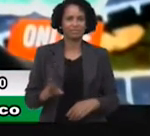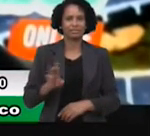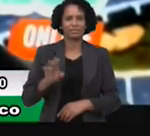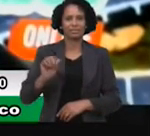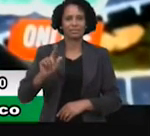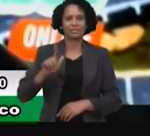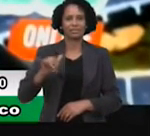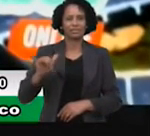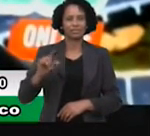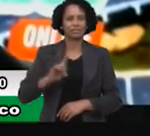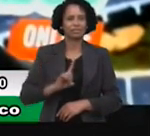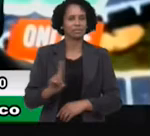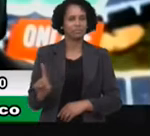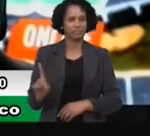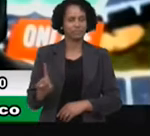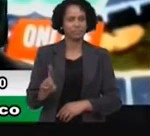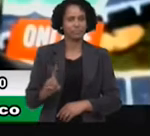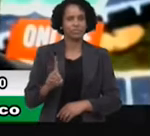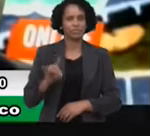Didi, como vota, Vossa Excelência?